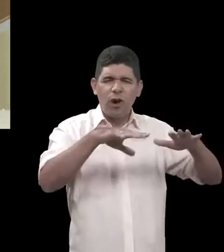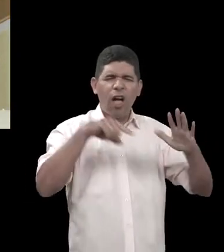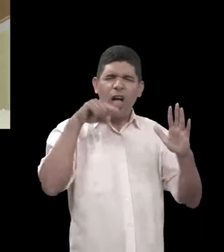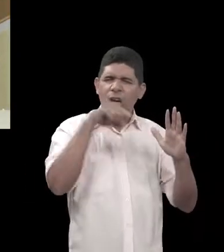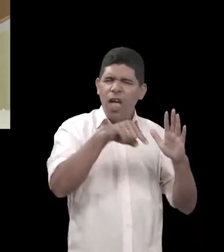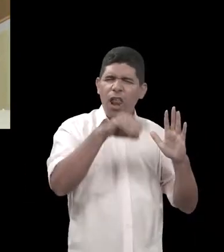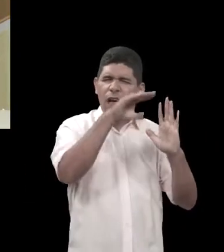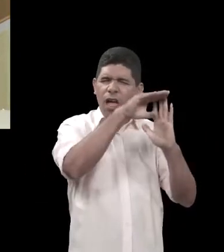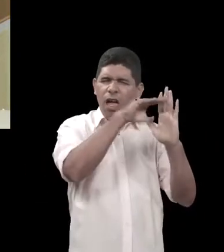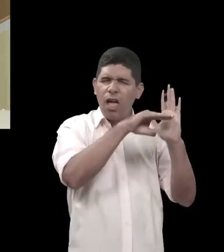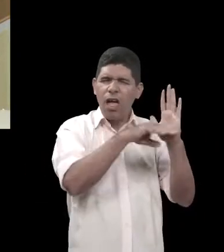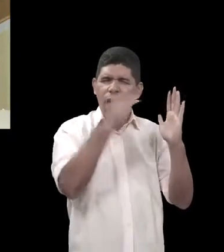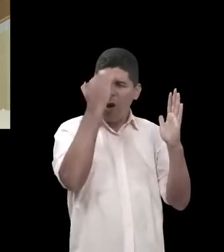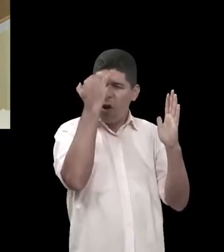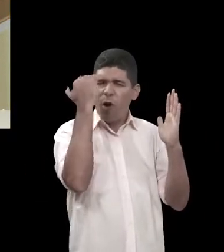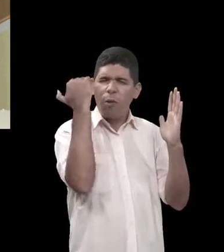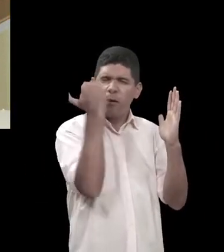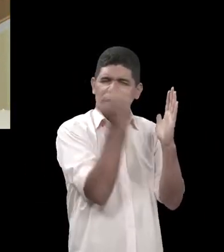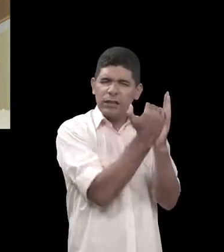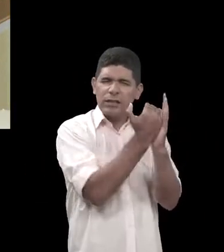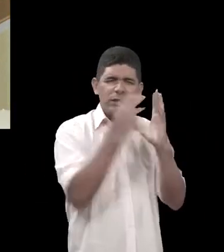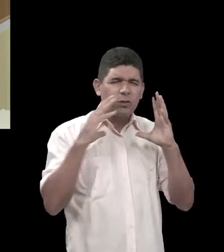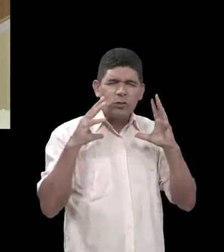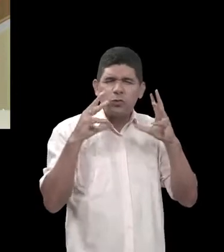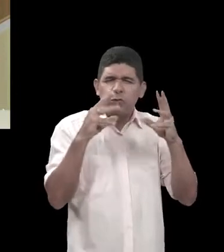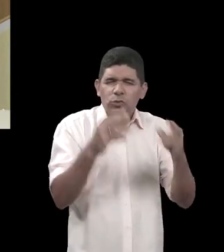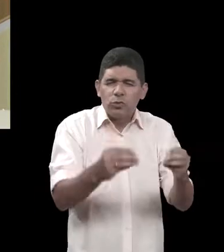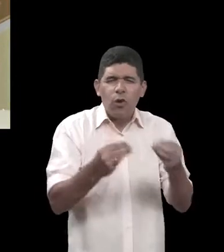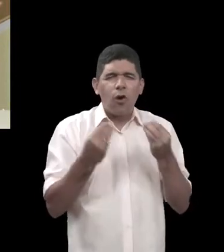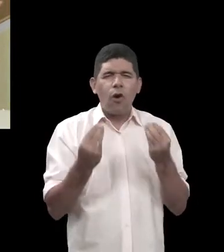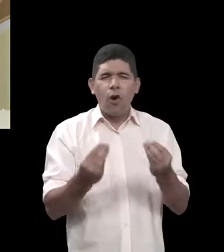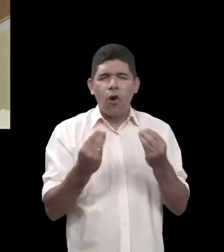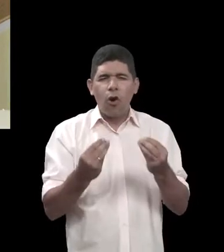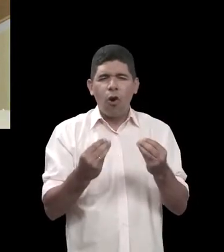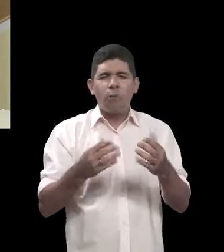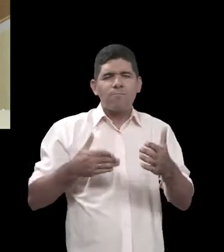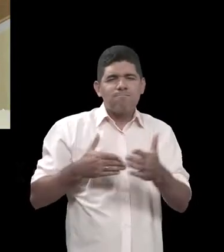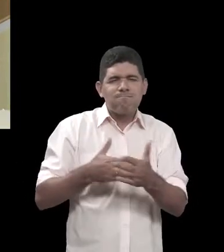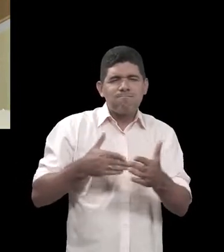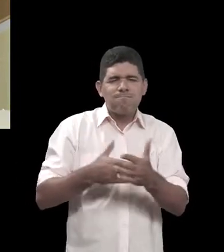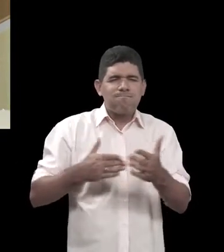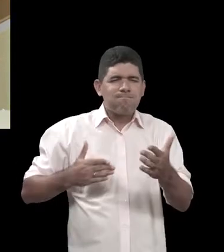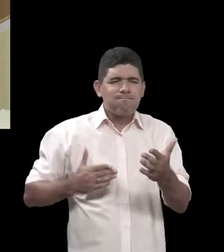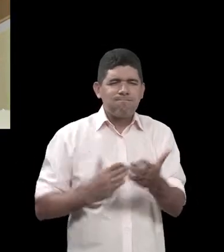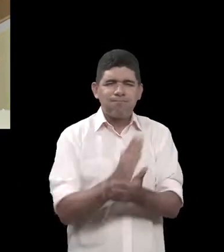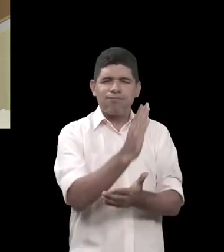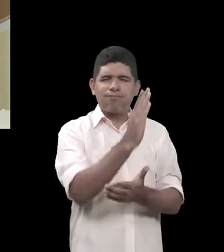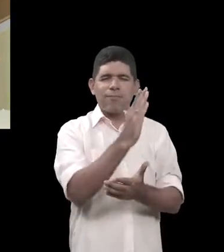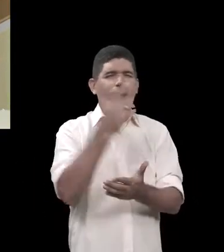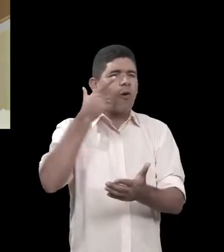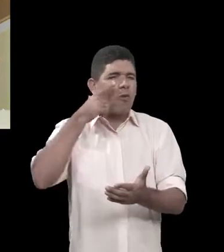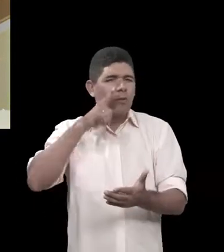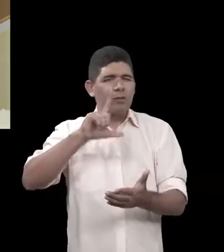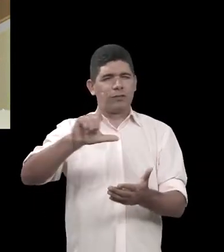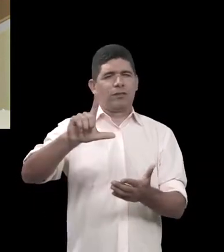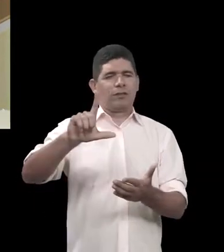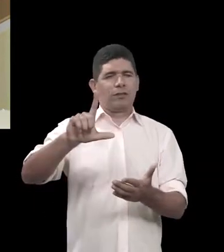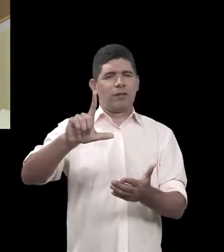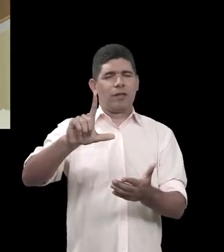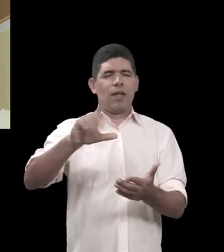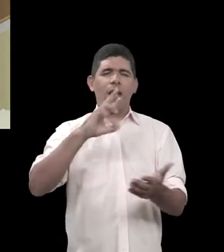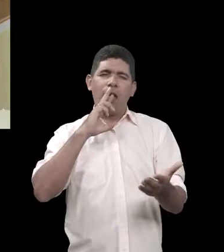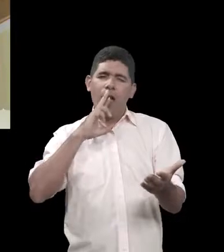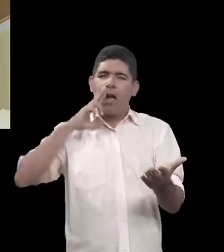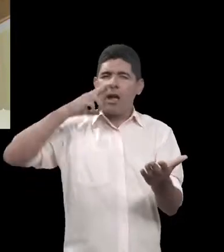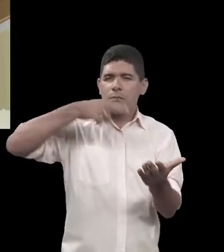oral auditivo, você quebra um paradigma dentro da linguística. Então, tem respostas ou questões que antes nem se